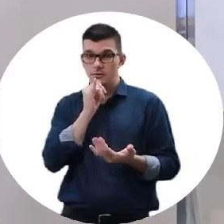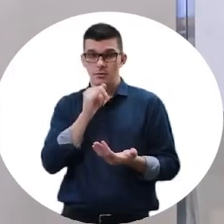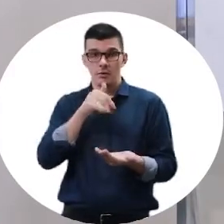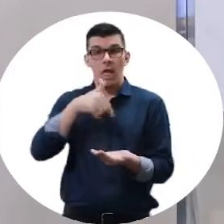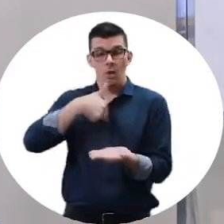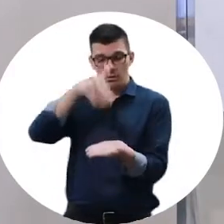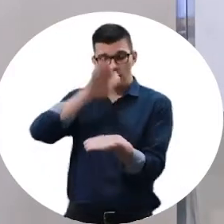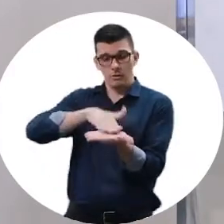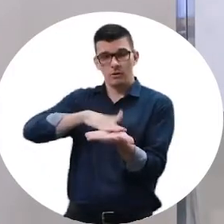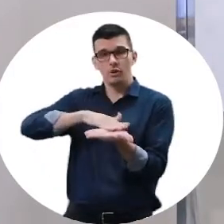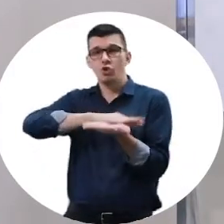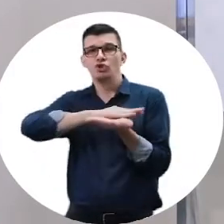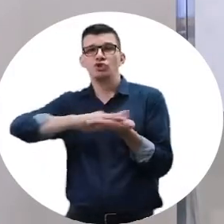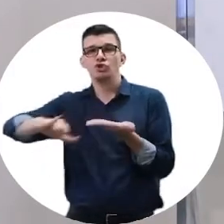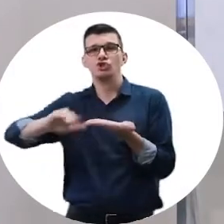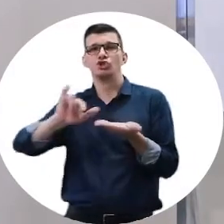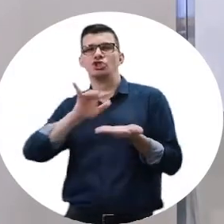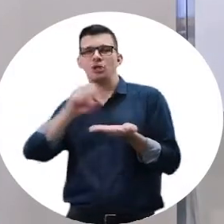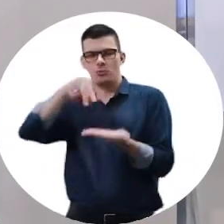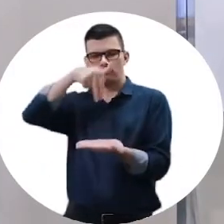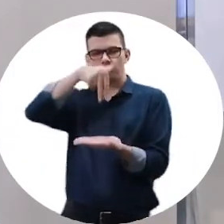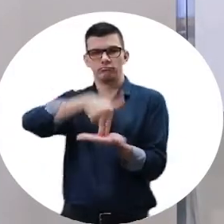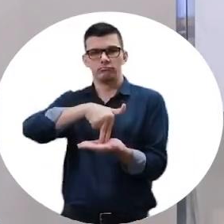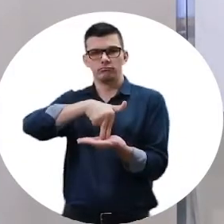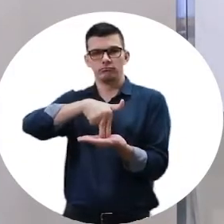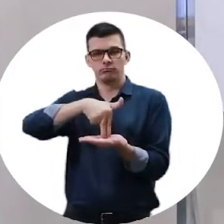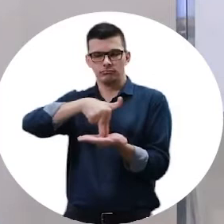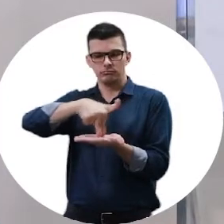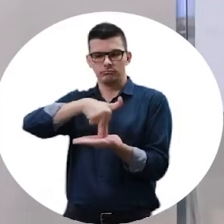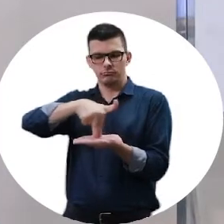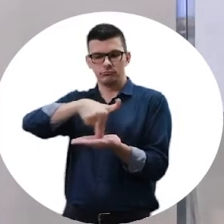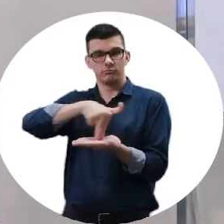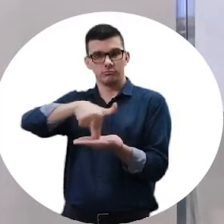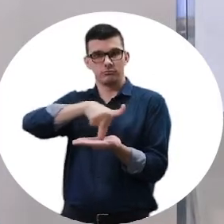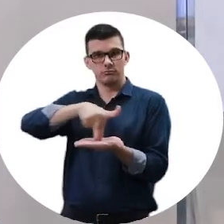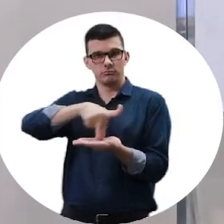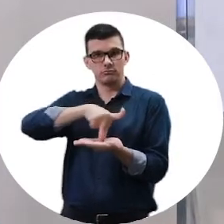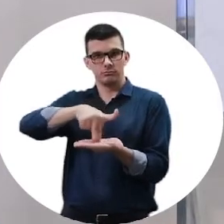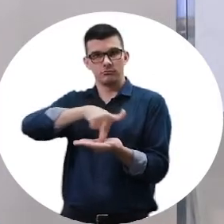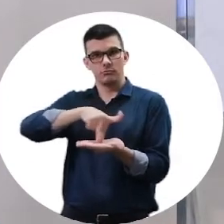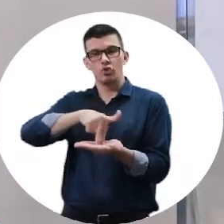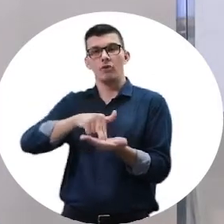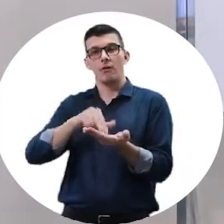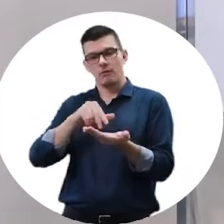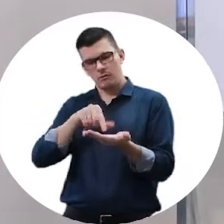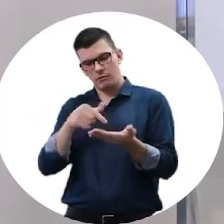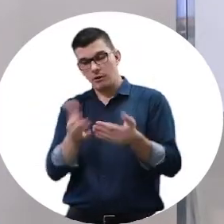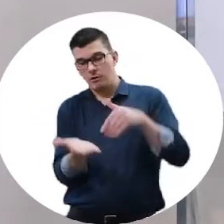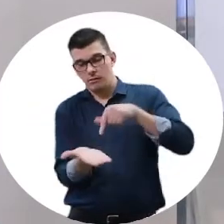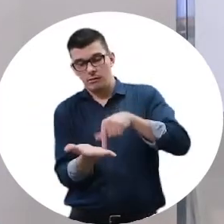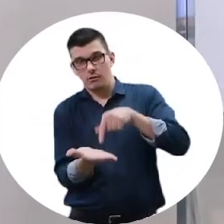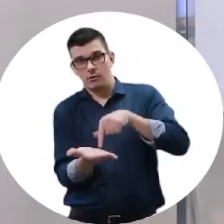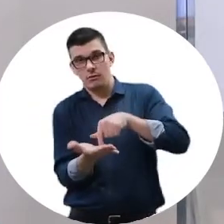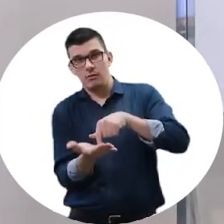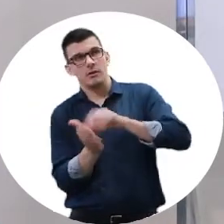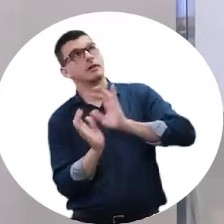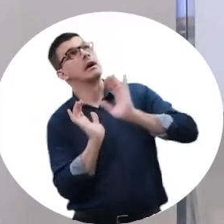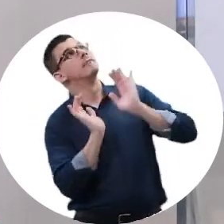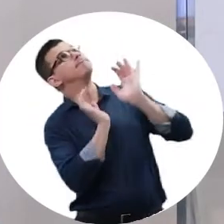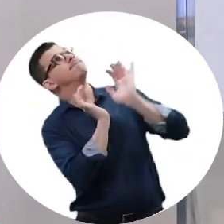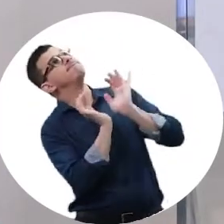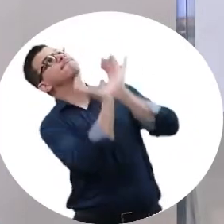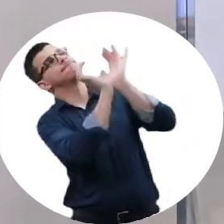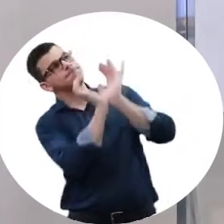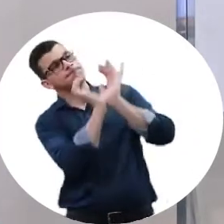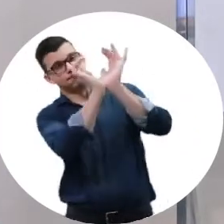estou aqui, estou pisando no chão. Então eu estou fazendo uma força no chão. O chão, por sua vez, vai fazer uma força em mim. Então,